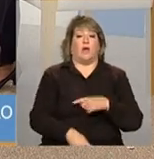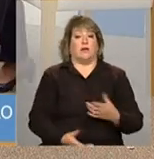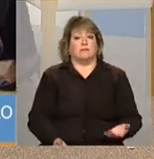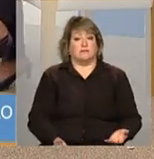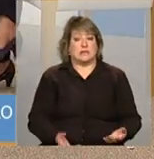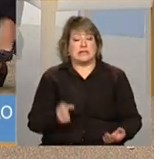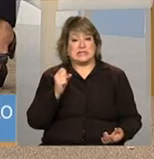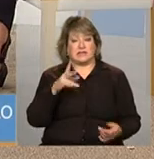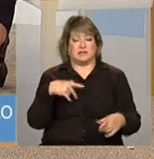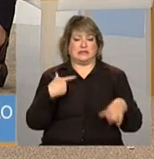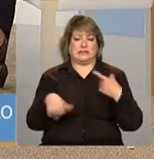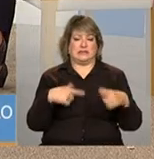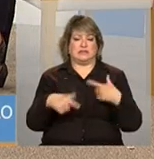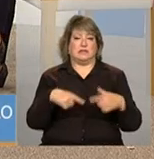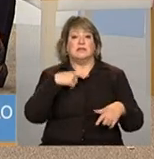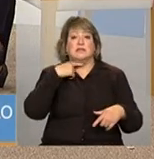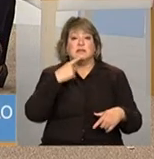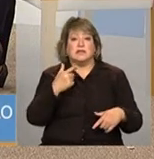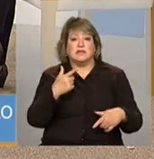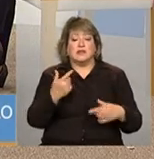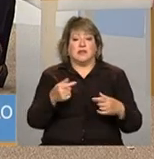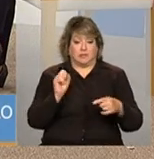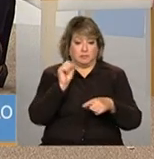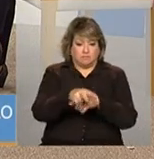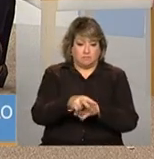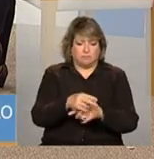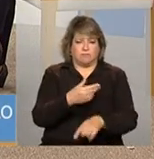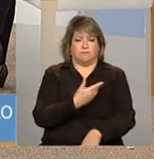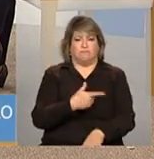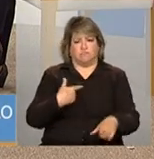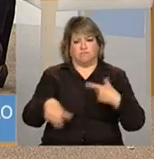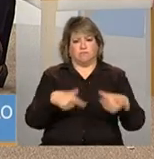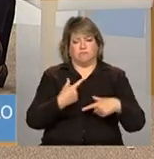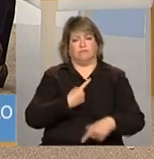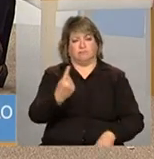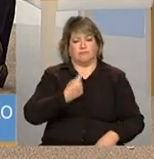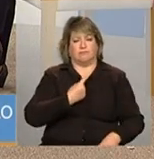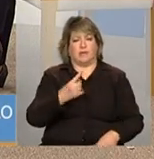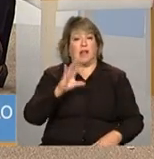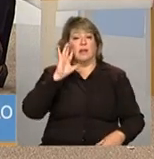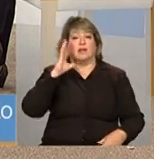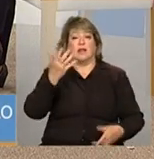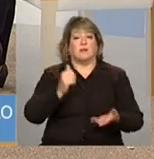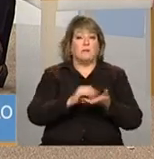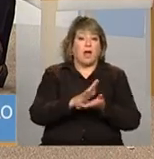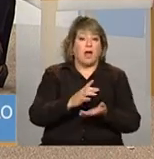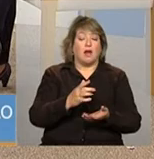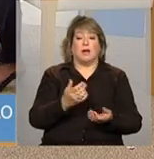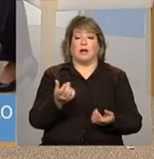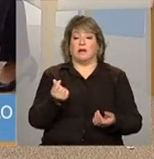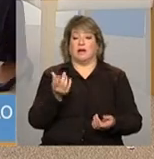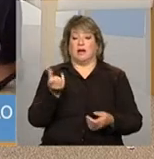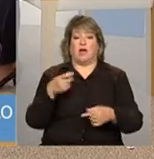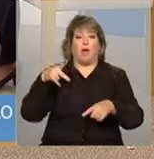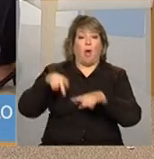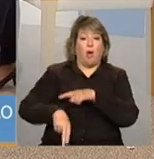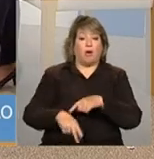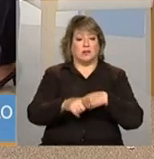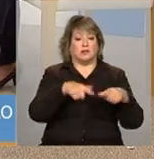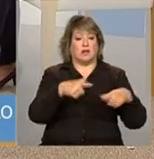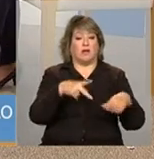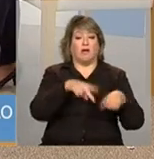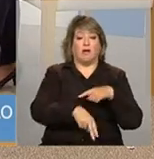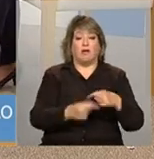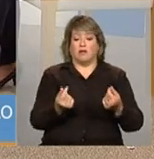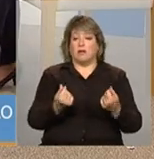der certo a situação de trabalho, ficar sem o benefício e sem o trabalho. Não ou, é? Ou pensando que pode demorar para